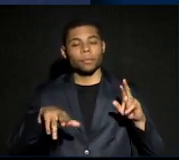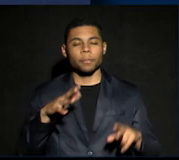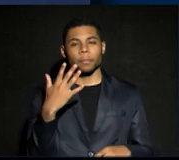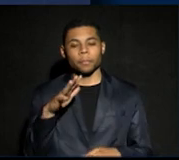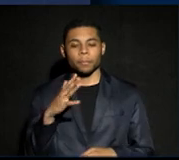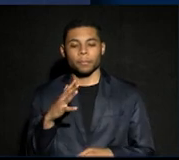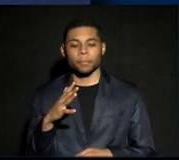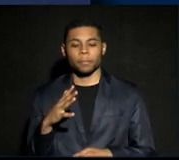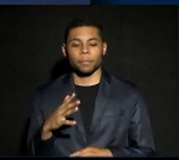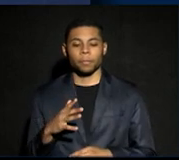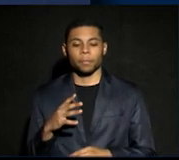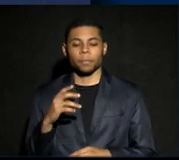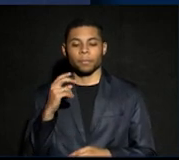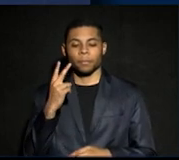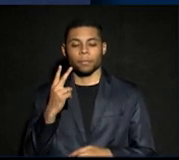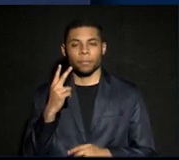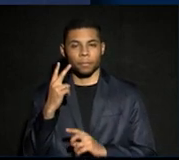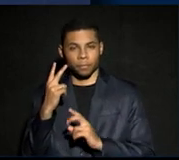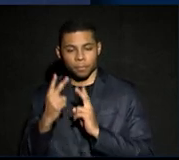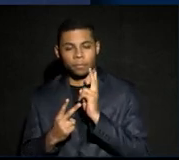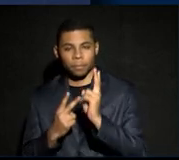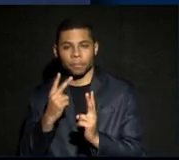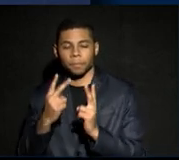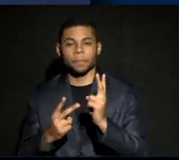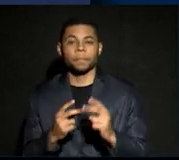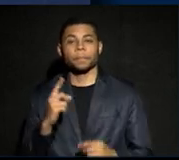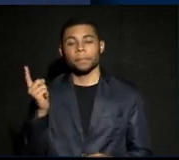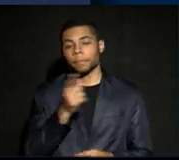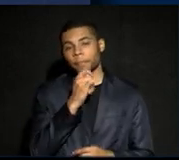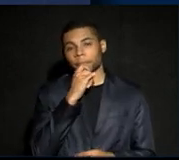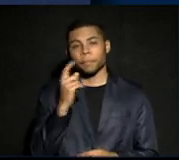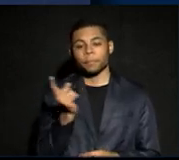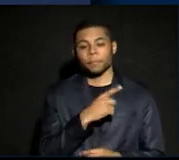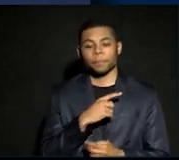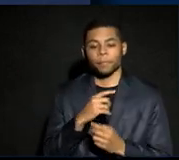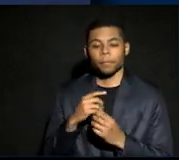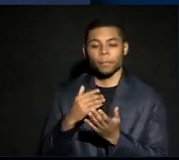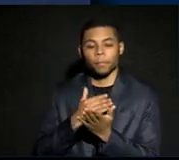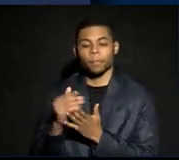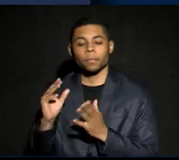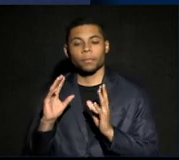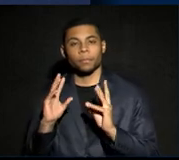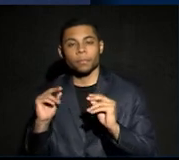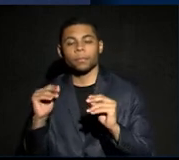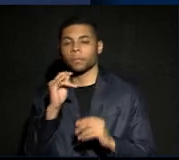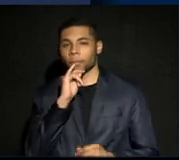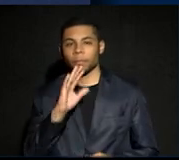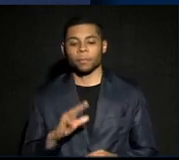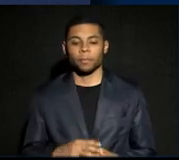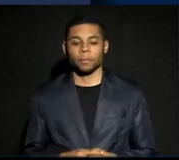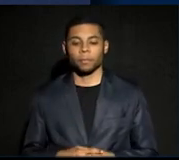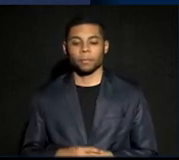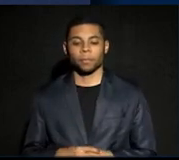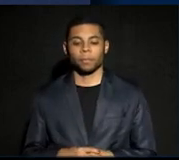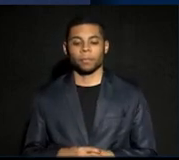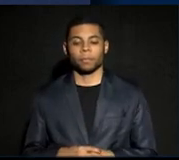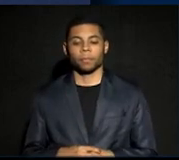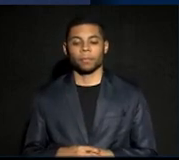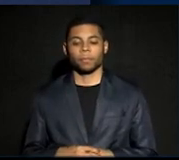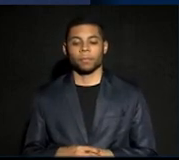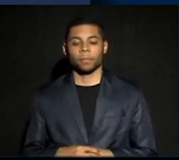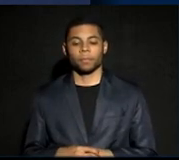mais ou menos com a frequência de 2 em 2 meses. Então, quando a gente começa a mexer muito o